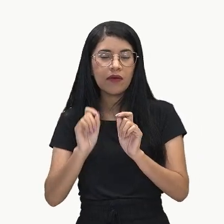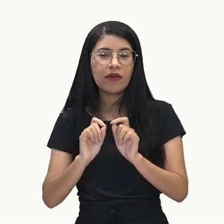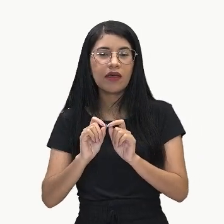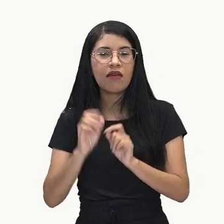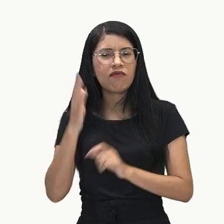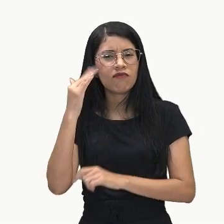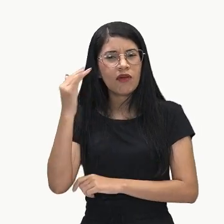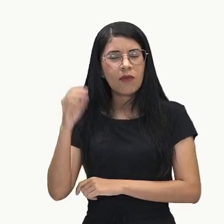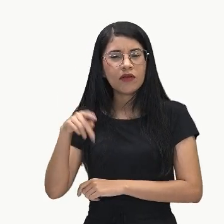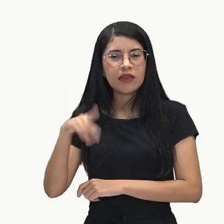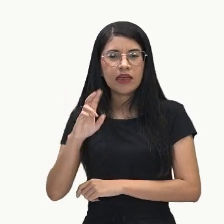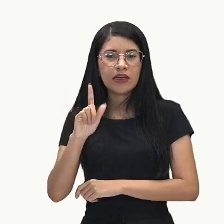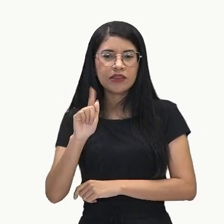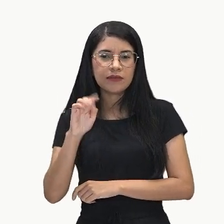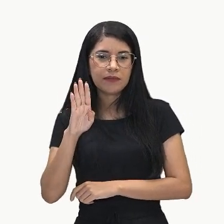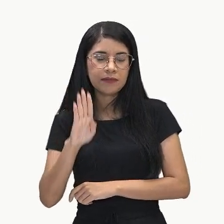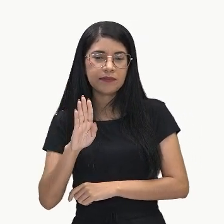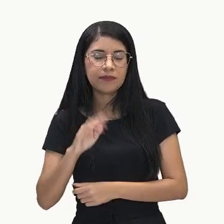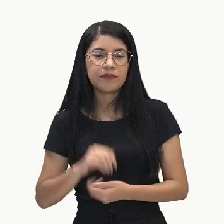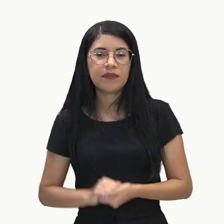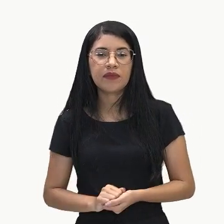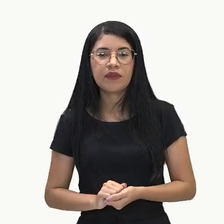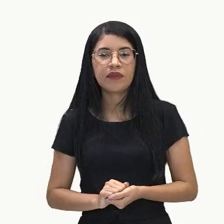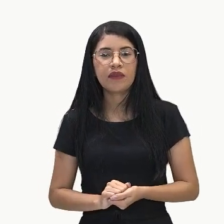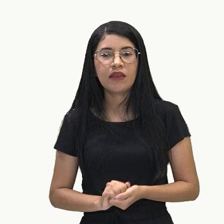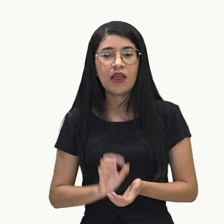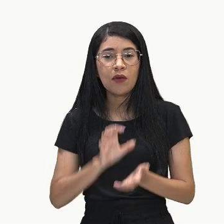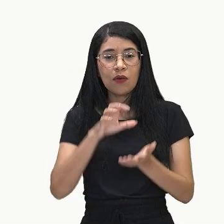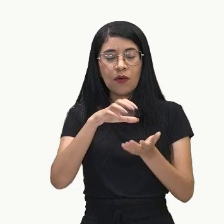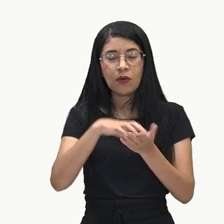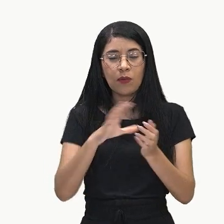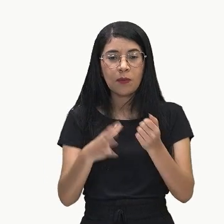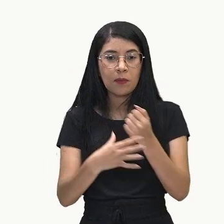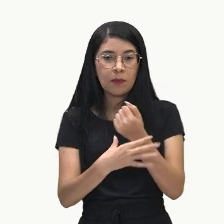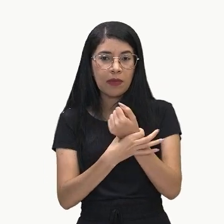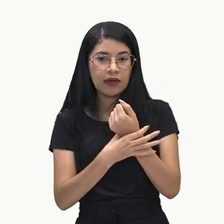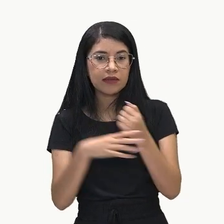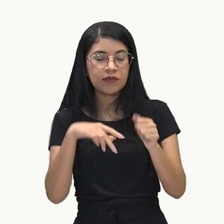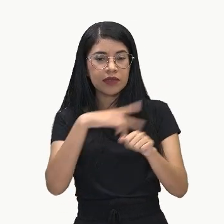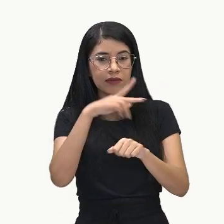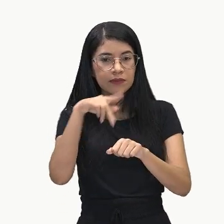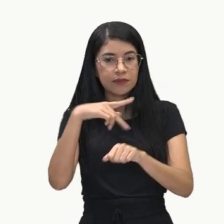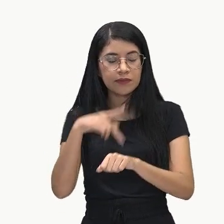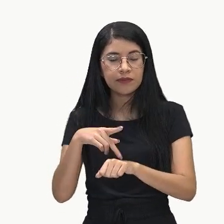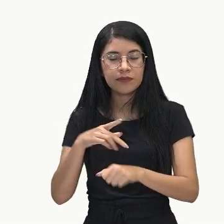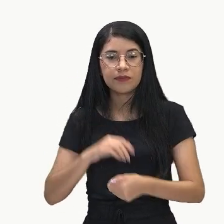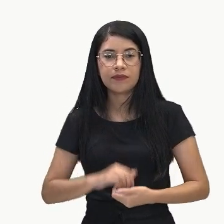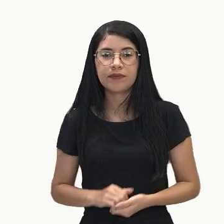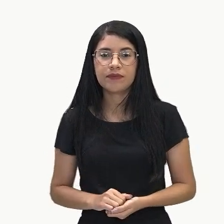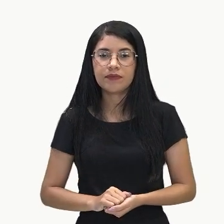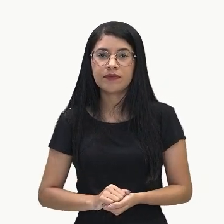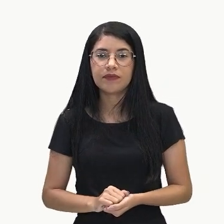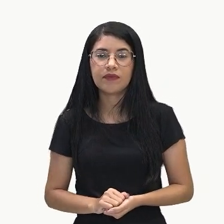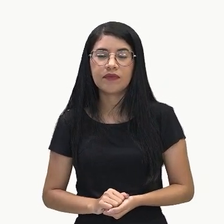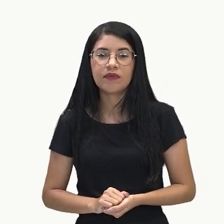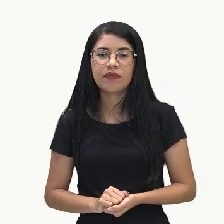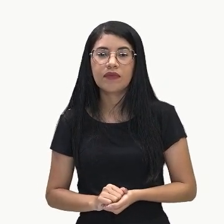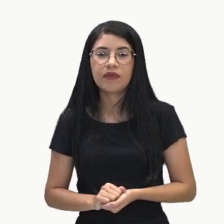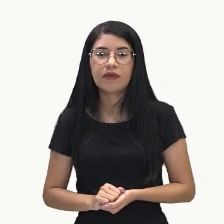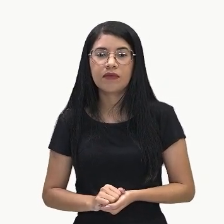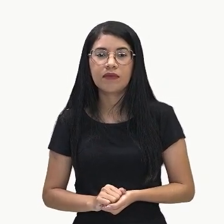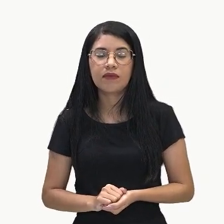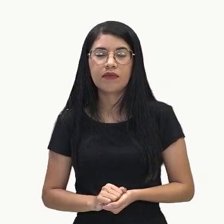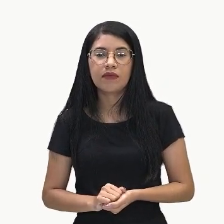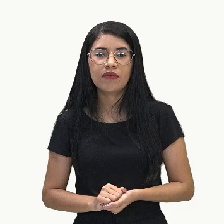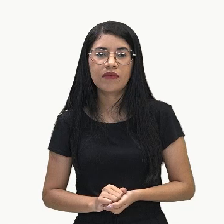temida KGB. A sigla em russo de Comitê para a Segurança do Estado. Vamos adiante, galera, vamos lá.